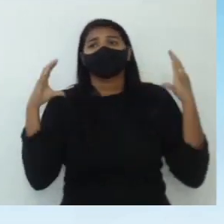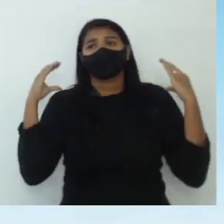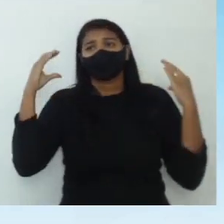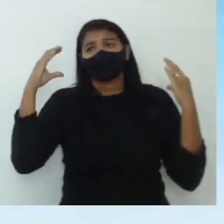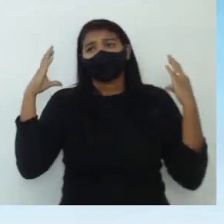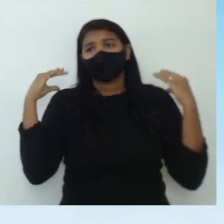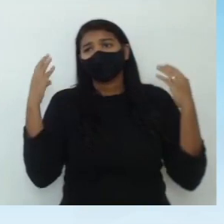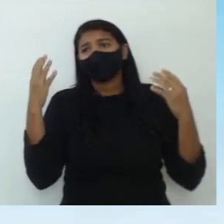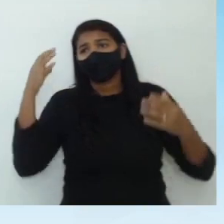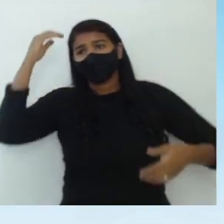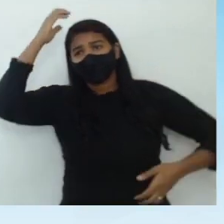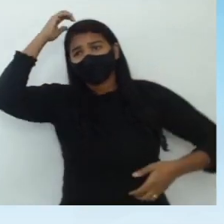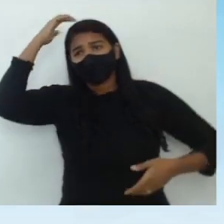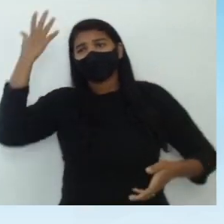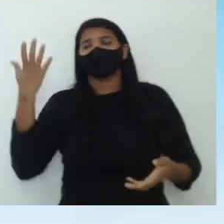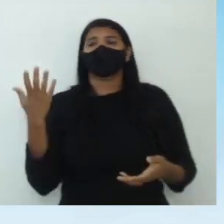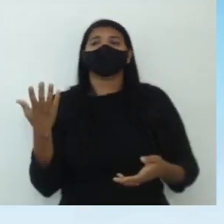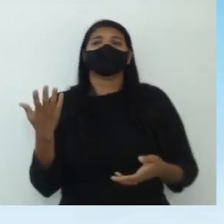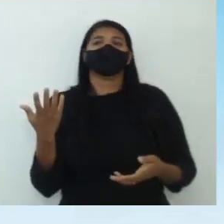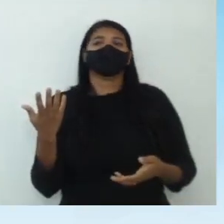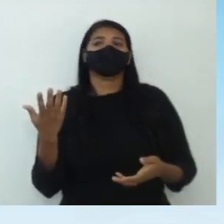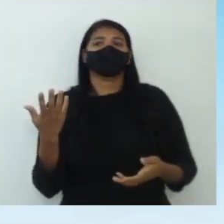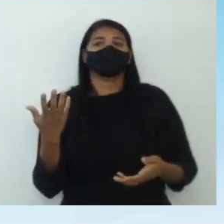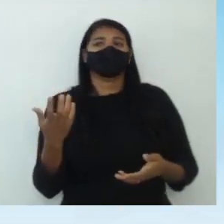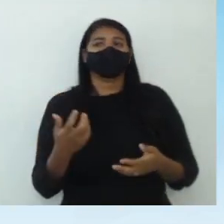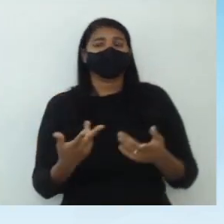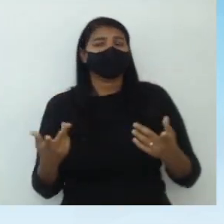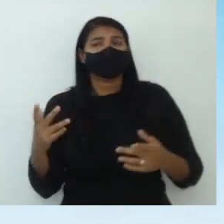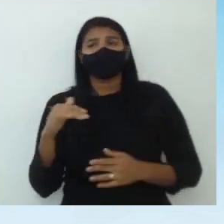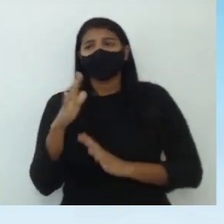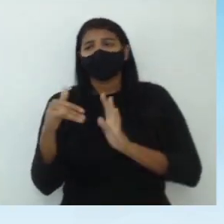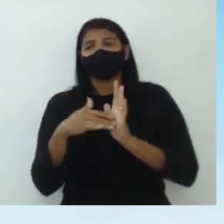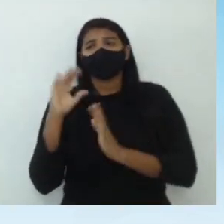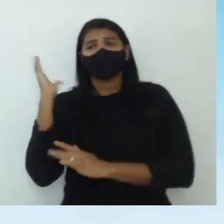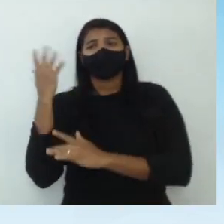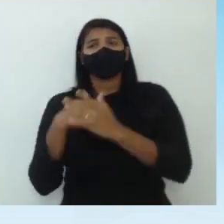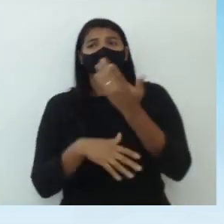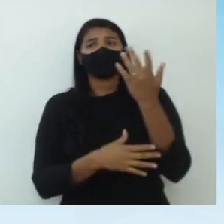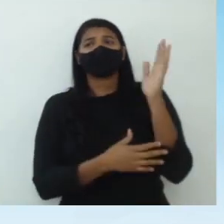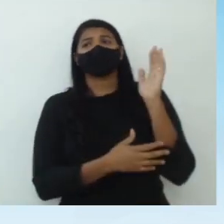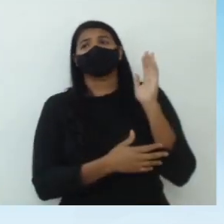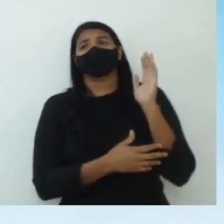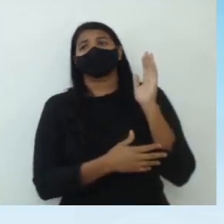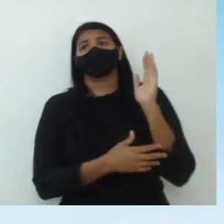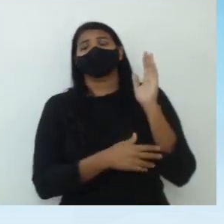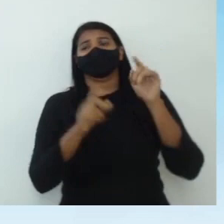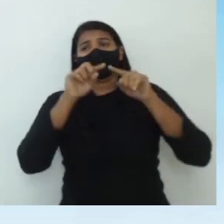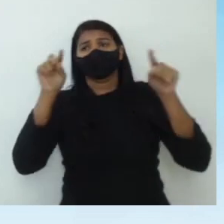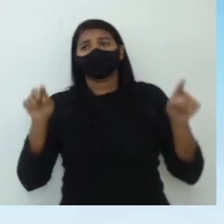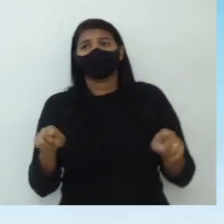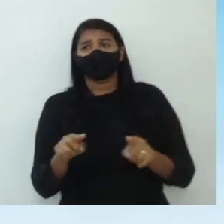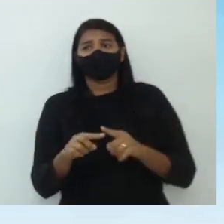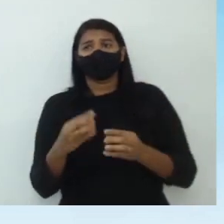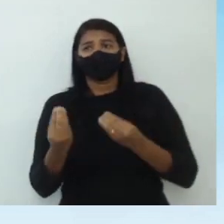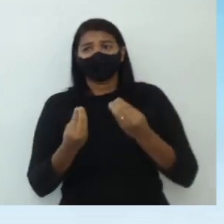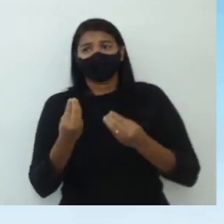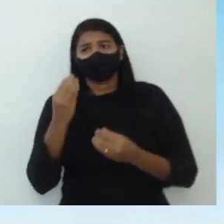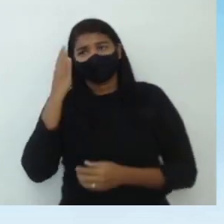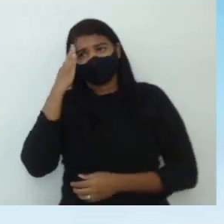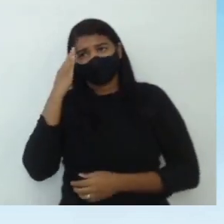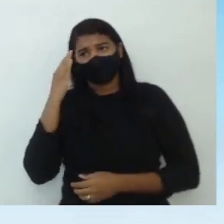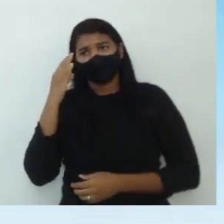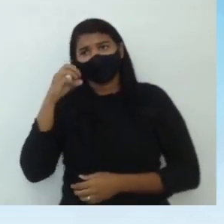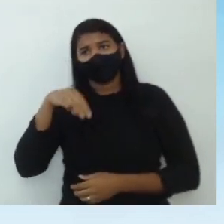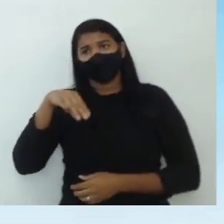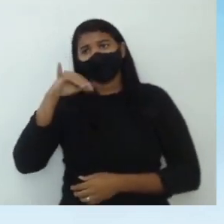né? É claro que ele faz falta. Tudo que a natureza, ela é como se fosse um grande quadro, como um quadro de Michelangelo,